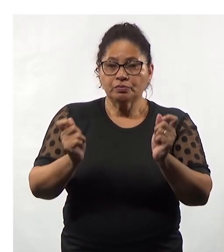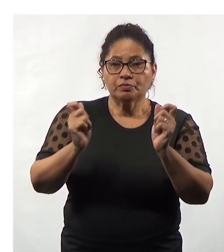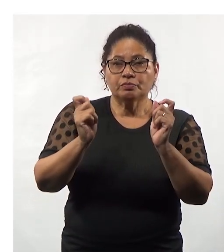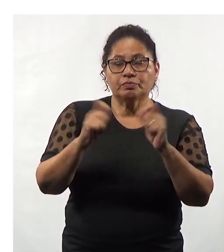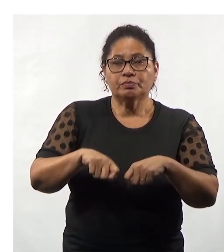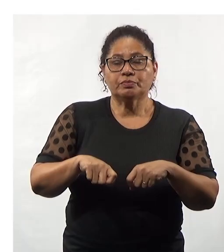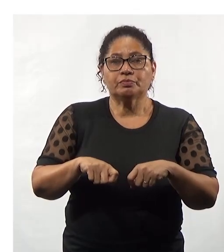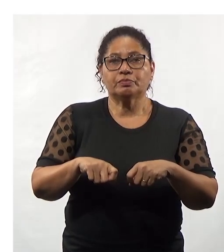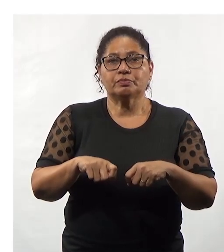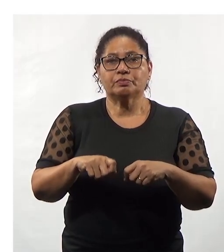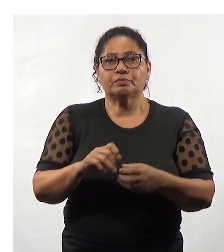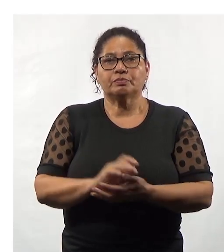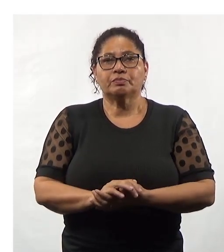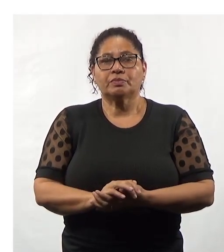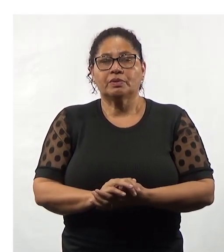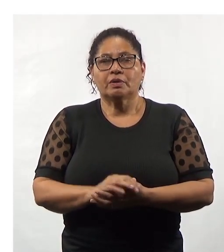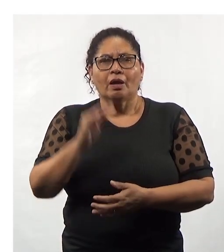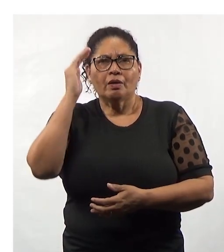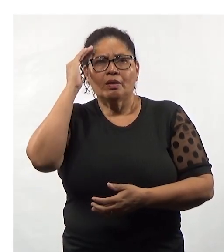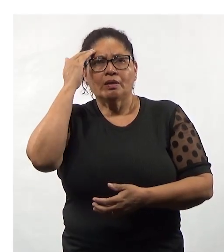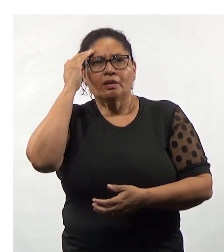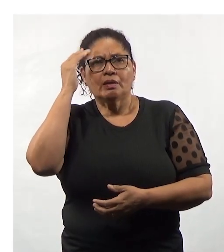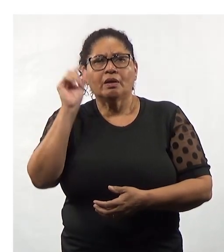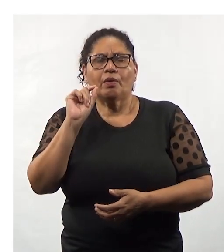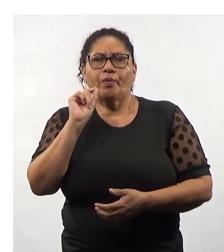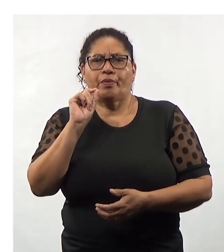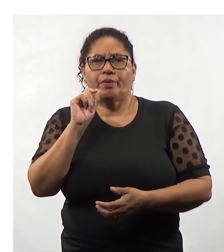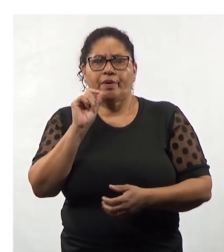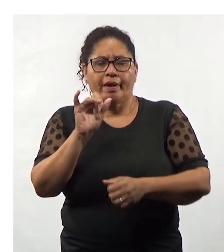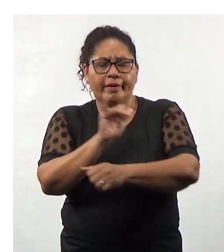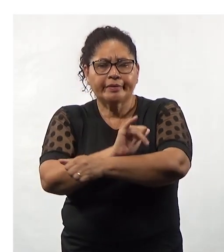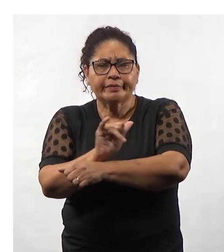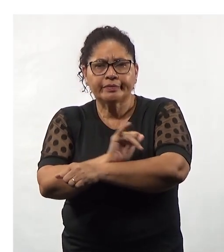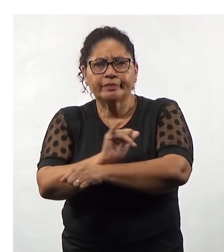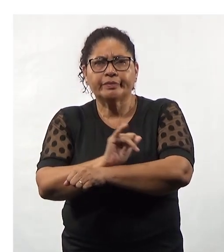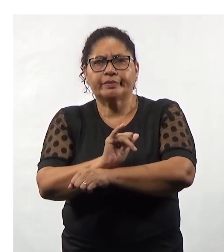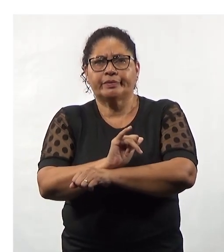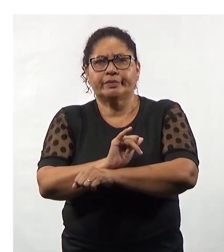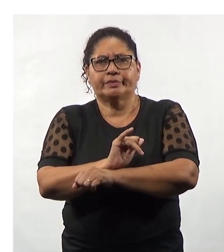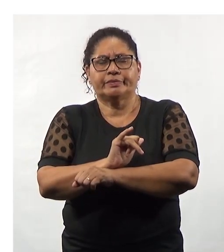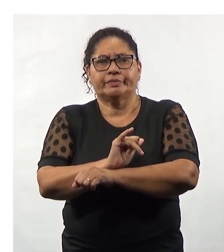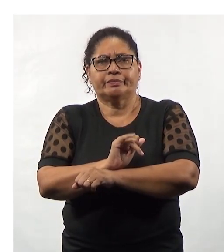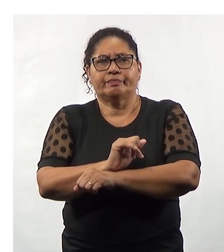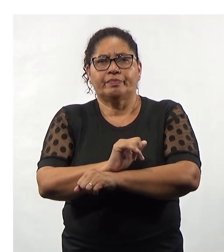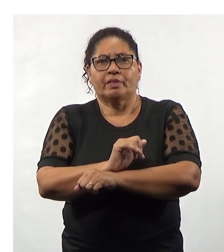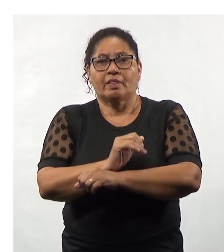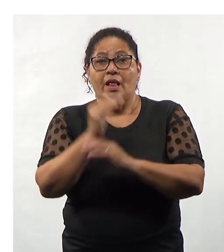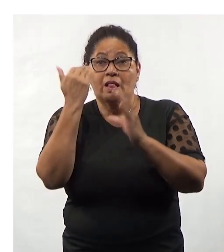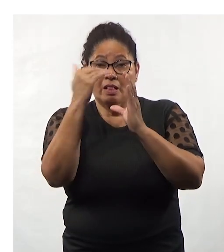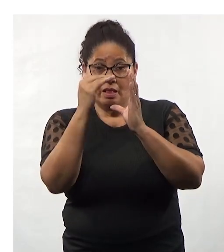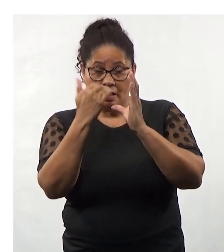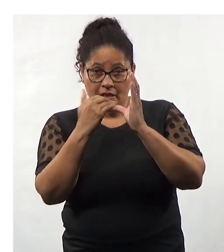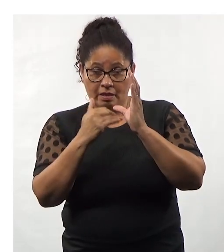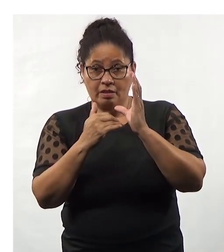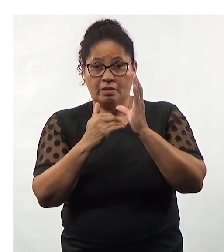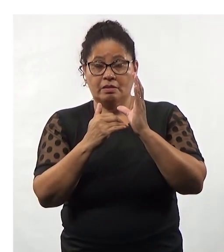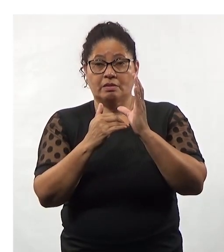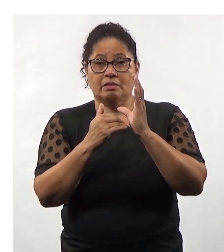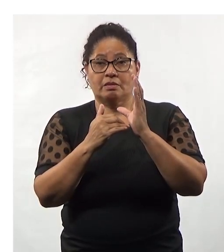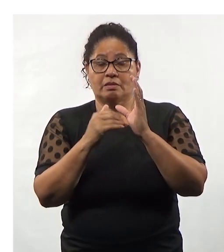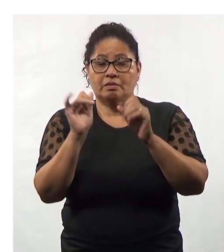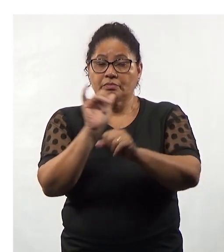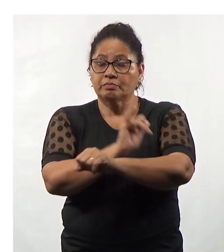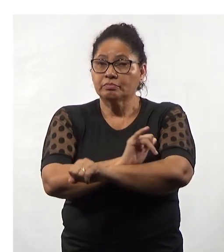possibilidade de entender o que são cestas estratégicas. Dentro dessas cestas